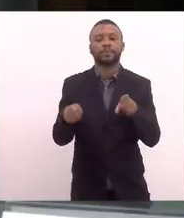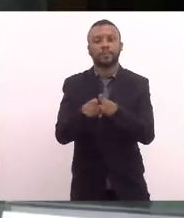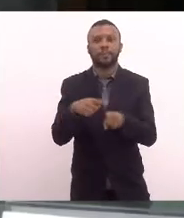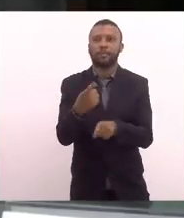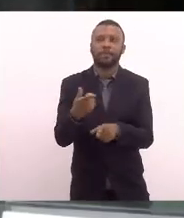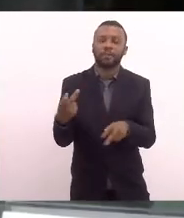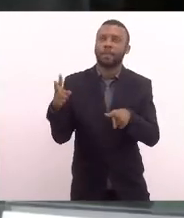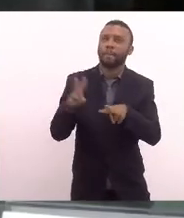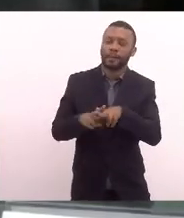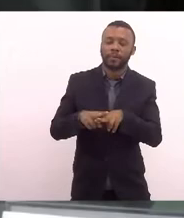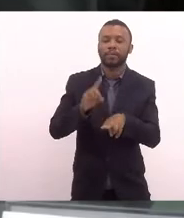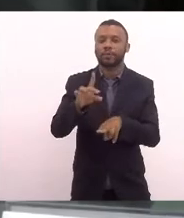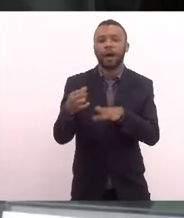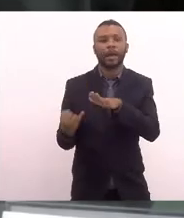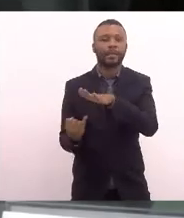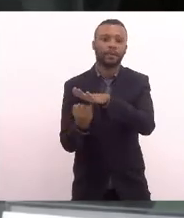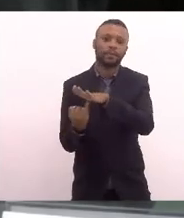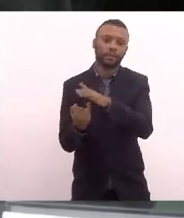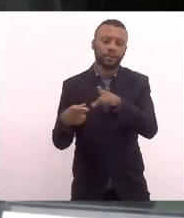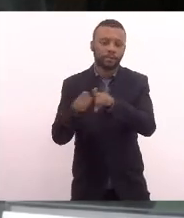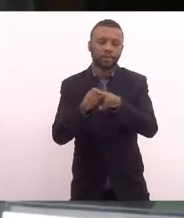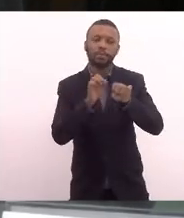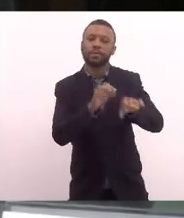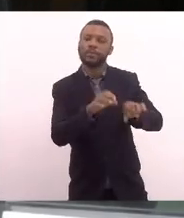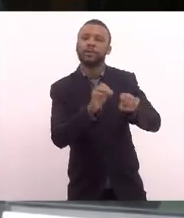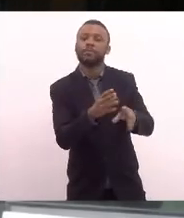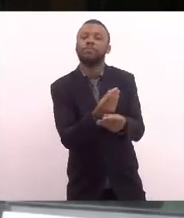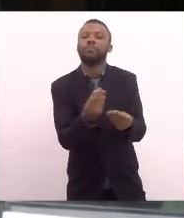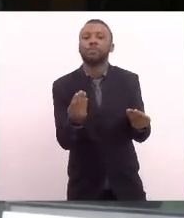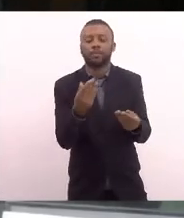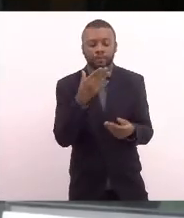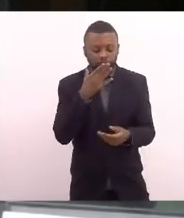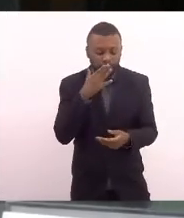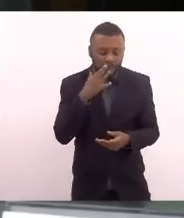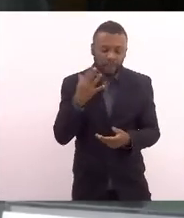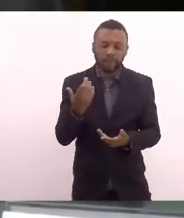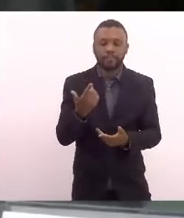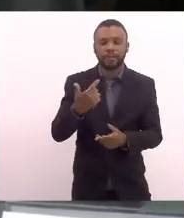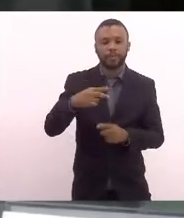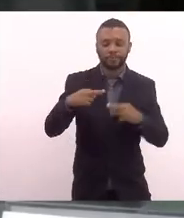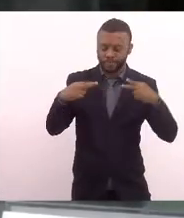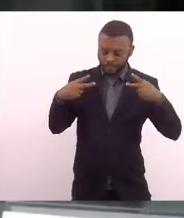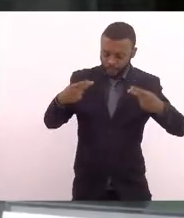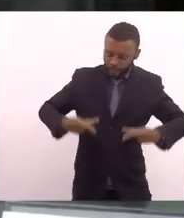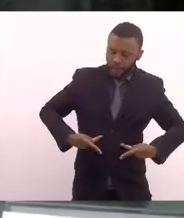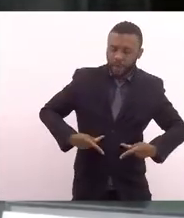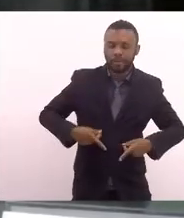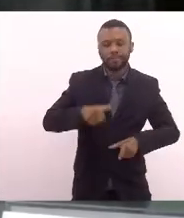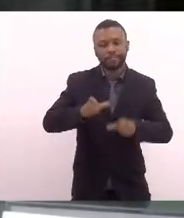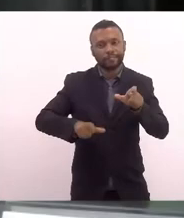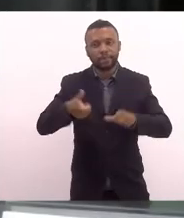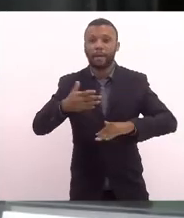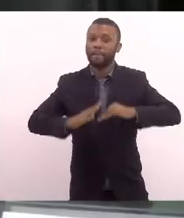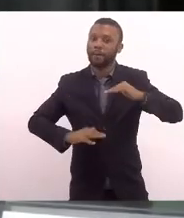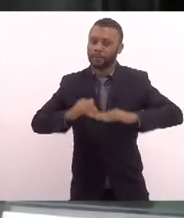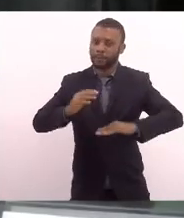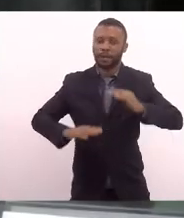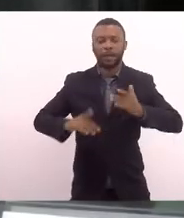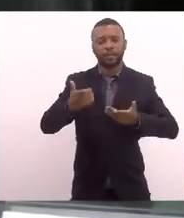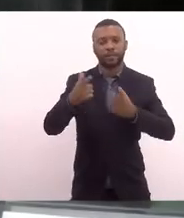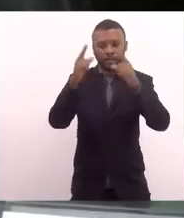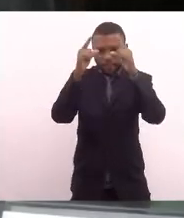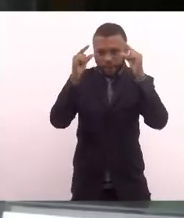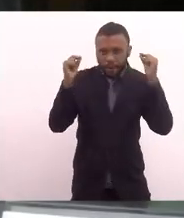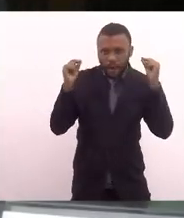apenas a essas lições, mas também ensinamos muito, como seres humanos, como profissionais de enfermagem, como estudantes de graduação de